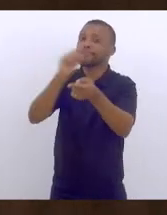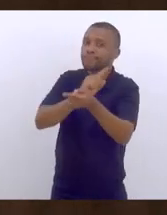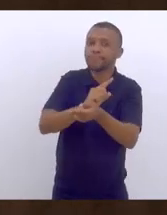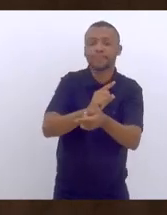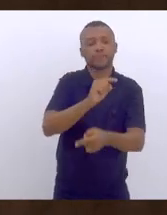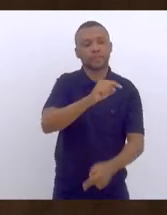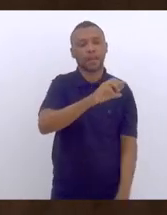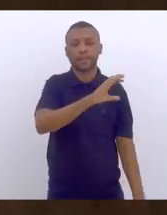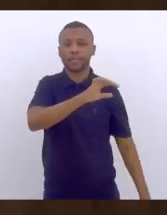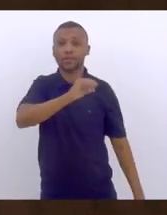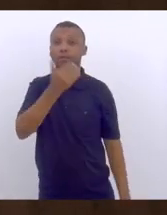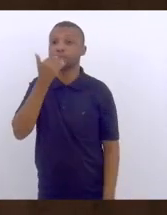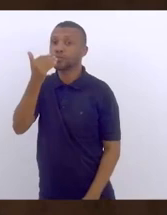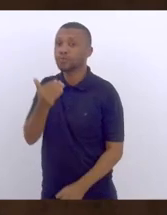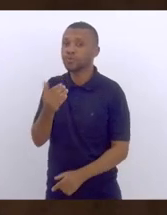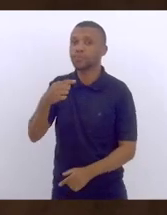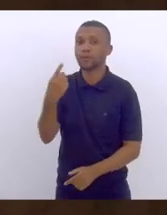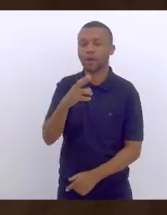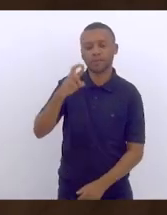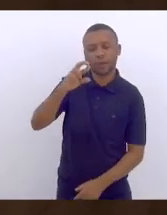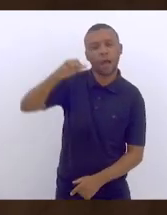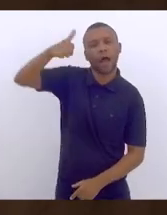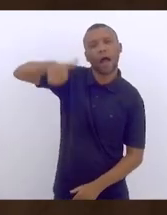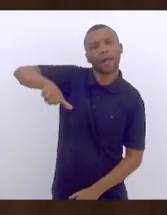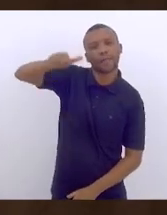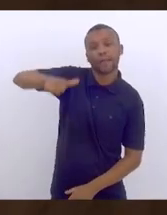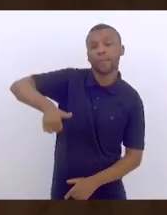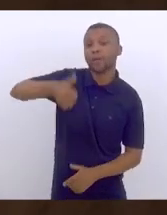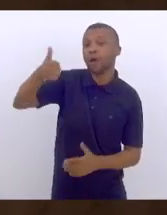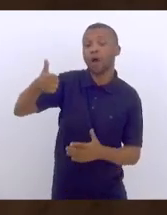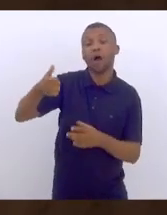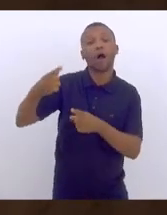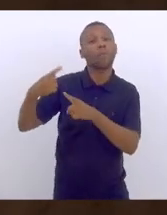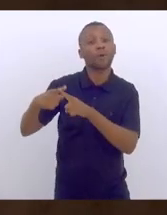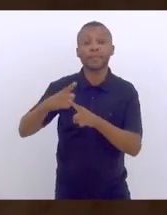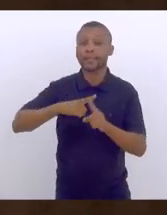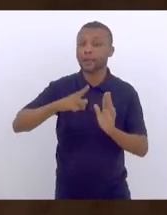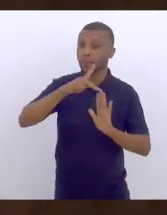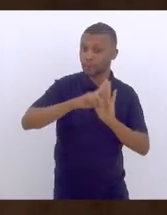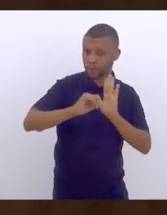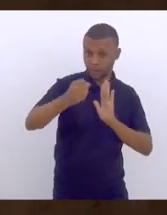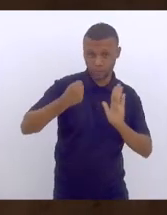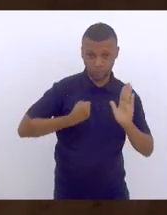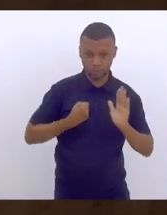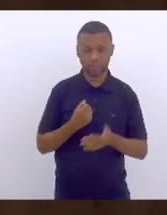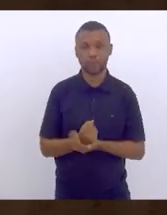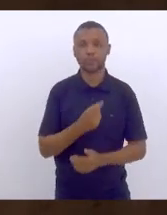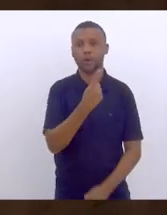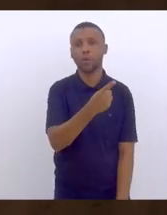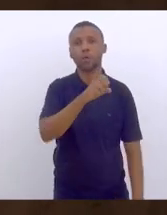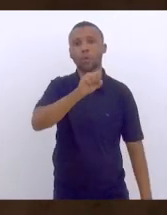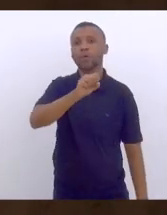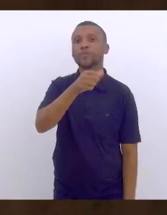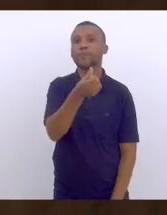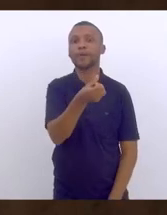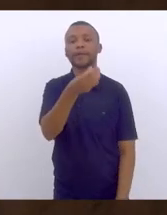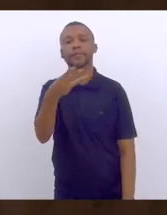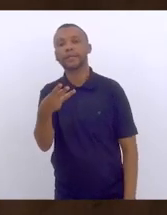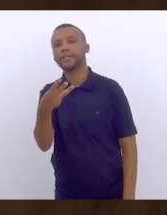melhor análise, visto que estão tramitando os seguintes projetos de leis: 1863 de